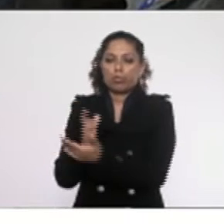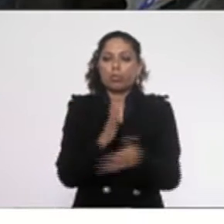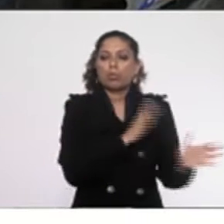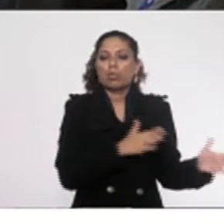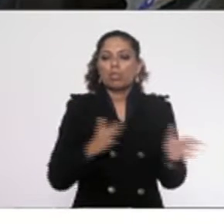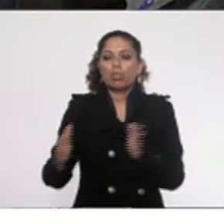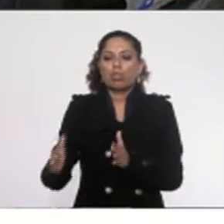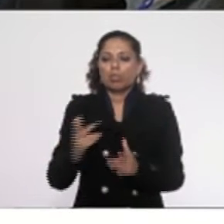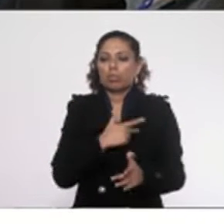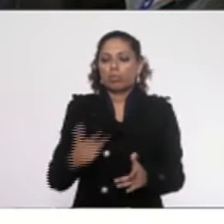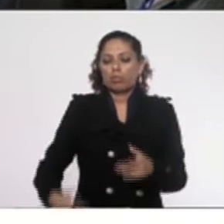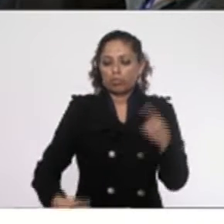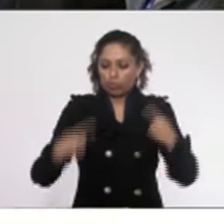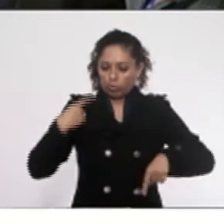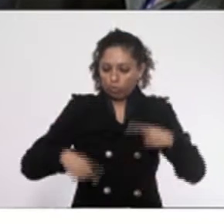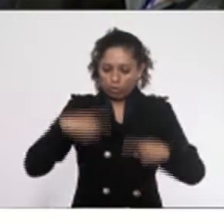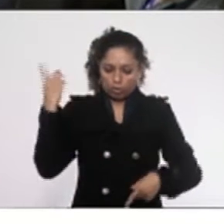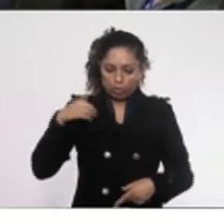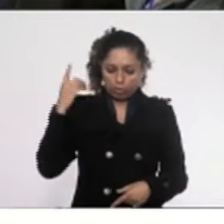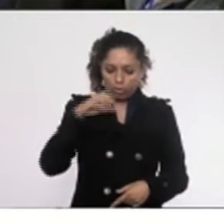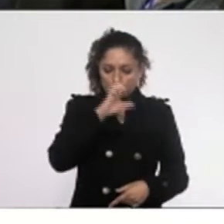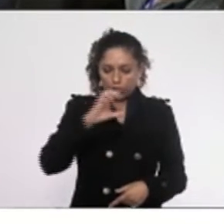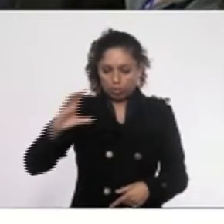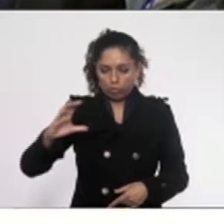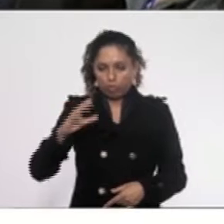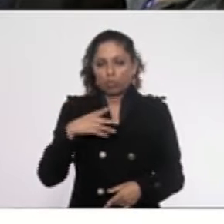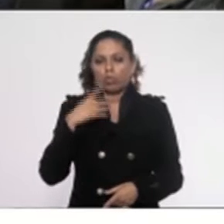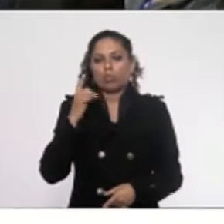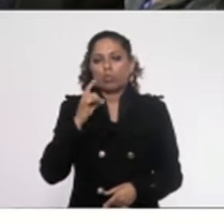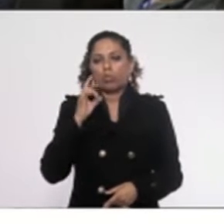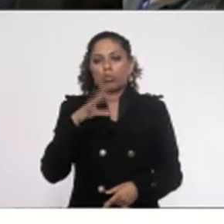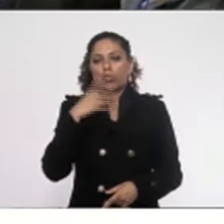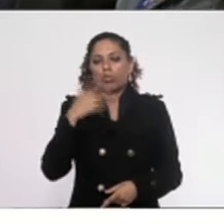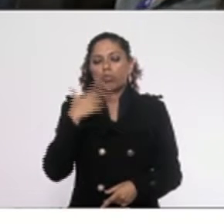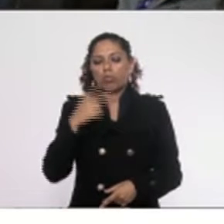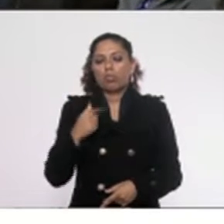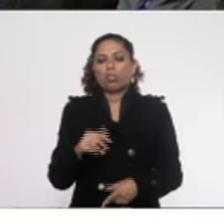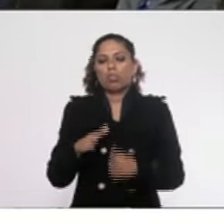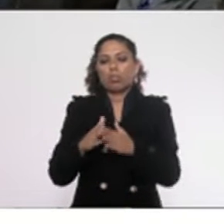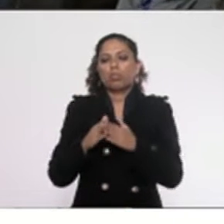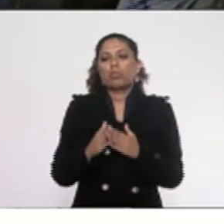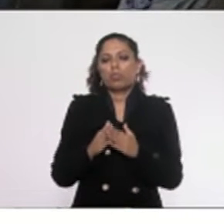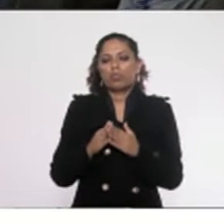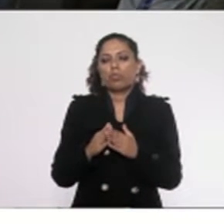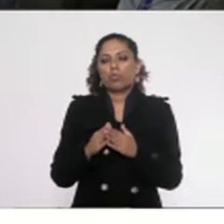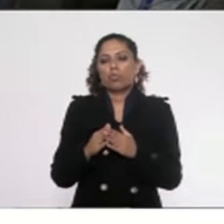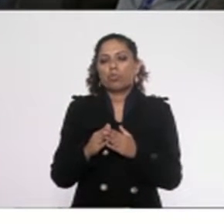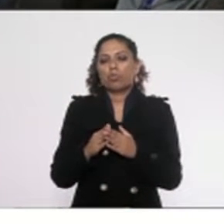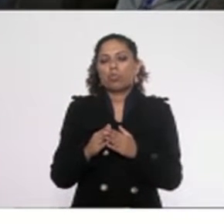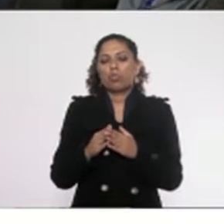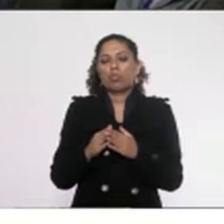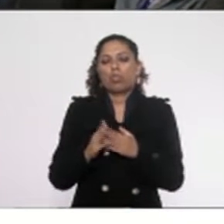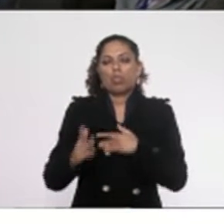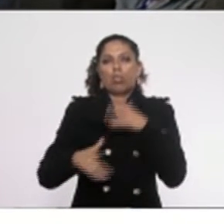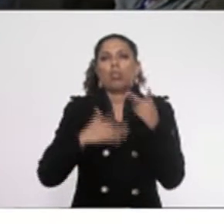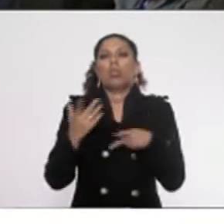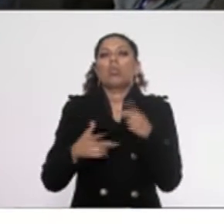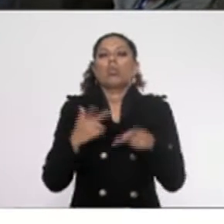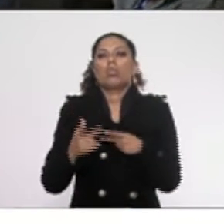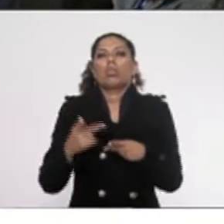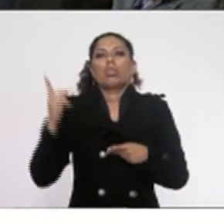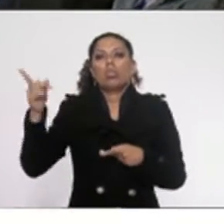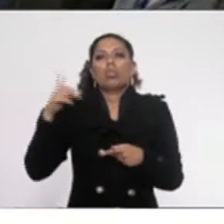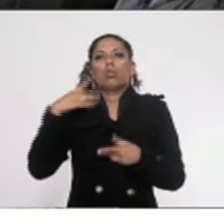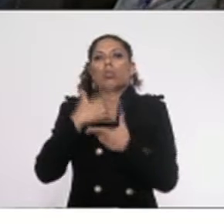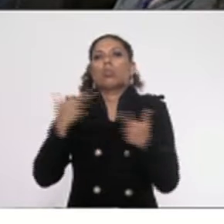fiz. Para discutir, deputado Eliomar Coelho. Só uma Tinha pedido questão, antes. Sim. me permite só uma pequena consideração em relação à fala da